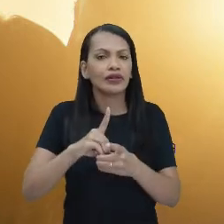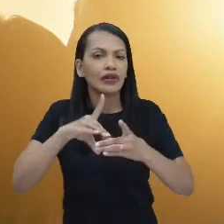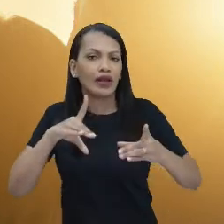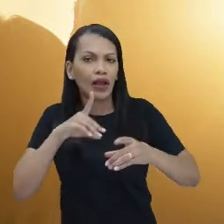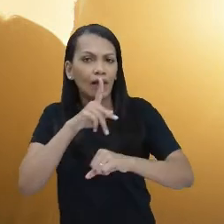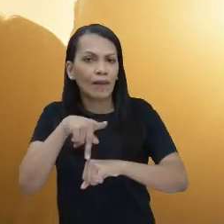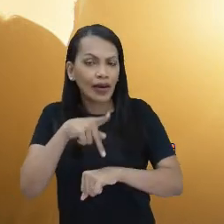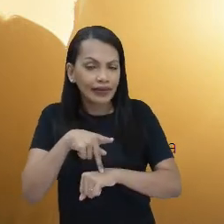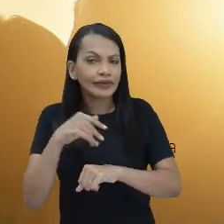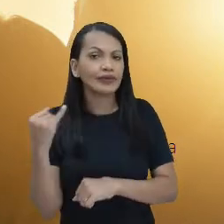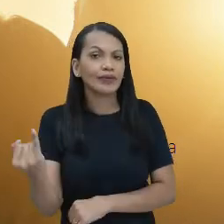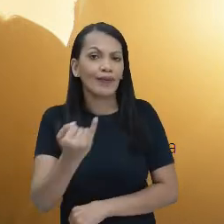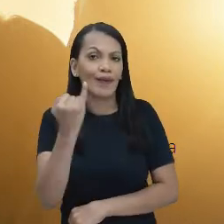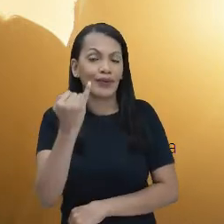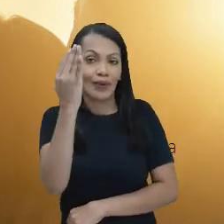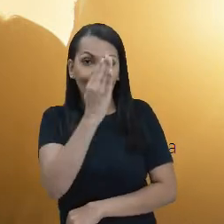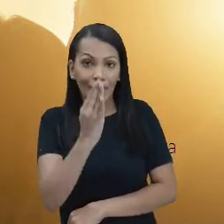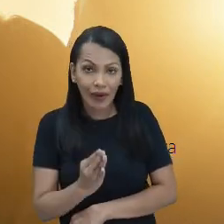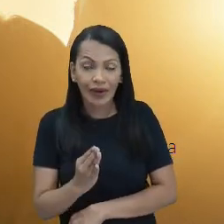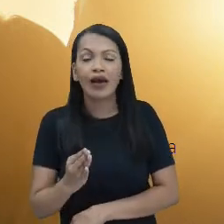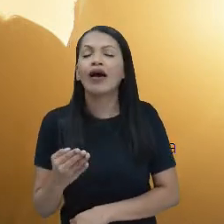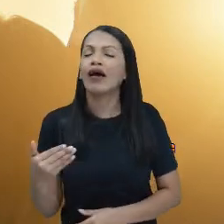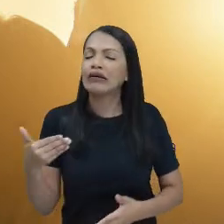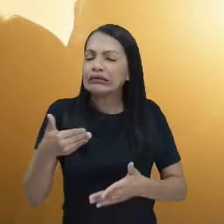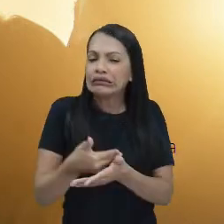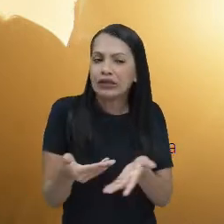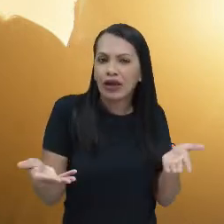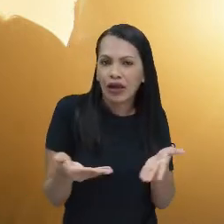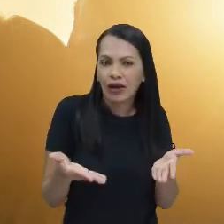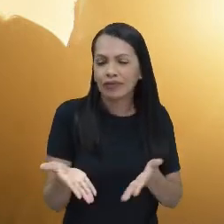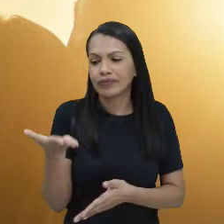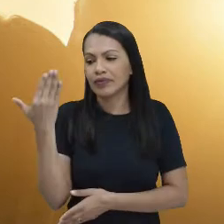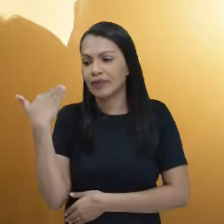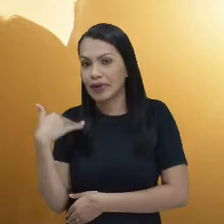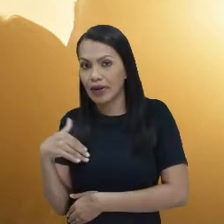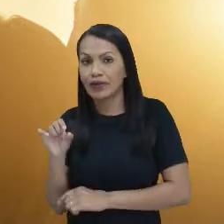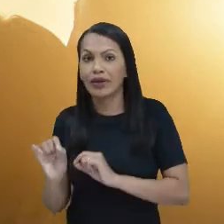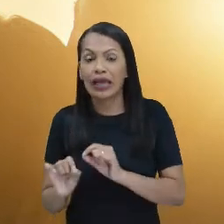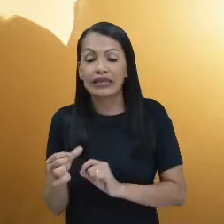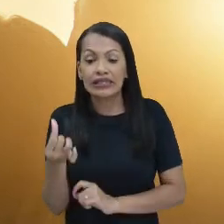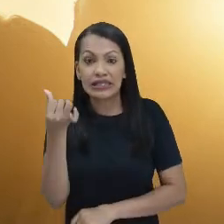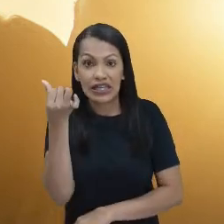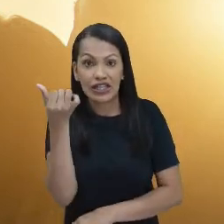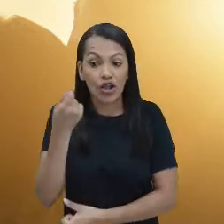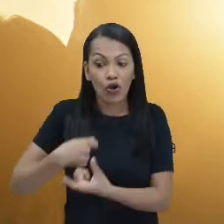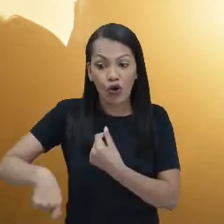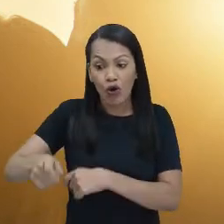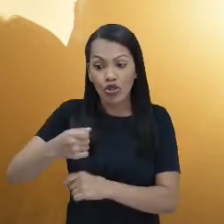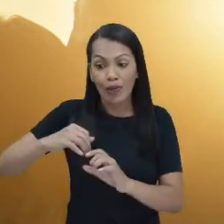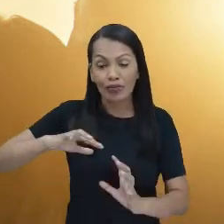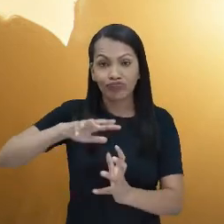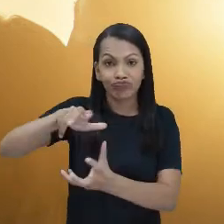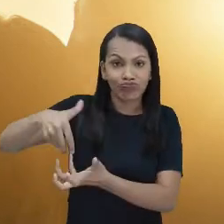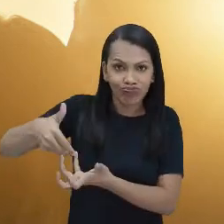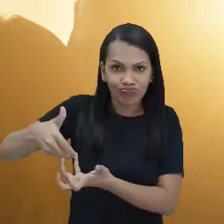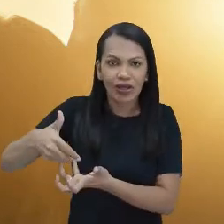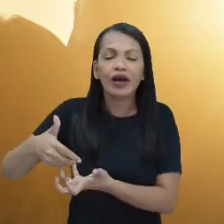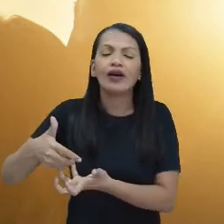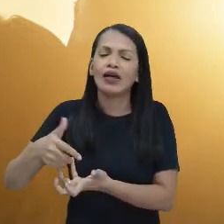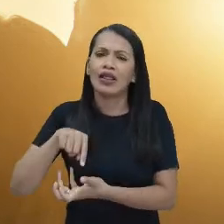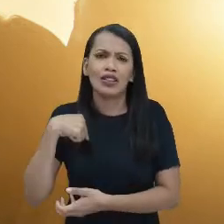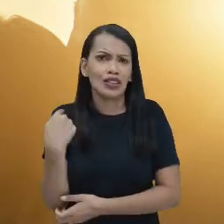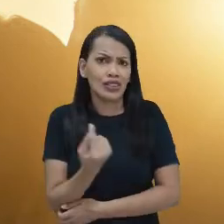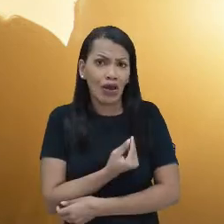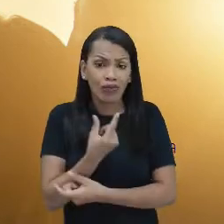país importante. O Brasil, até pouco tempo atrás, era a sexta economia mundial, né? Atualmente, a gente caiu tanto